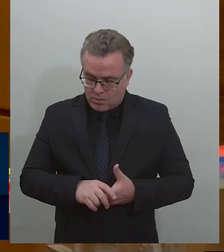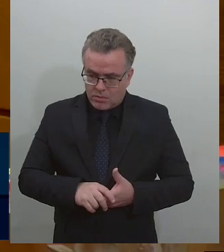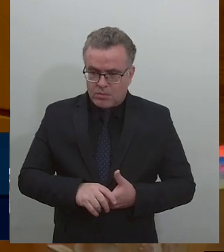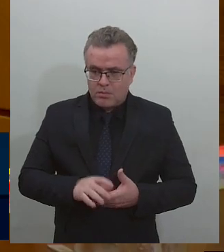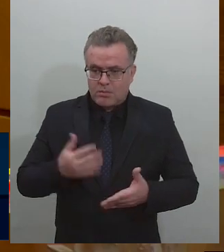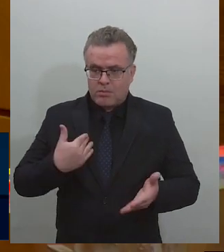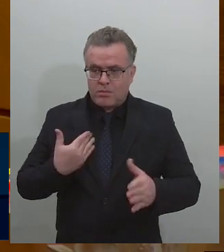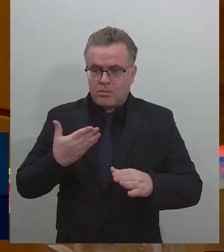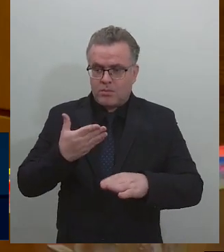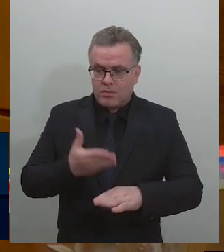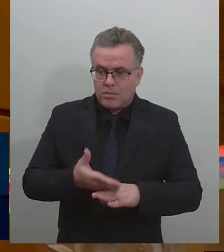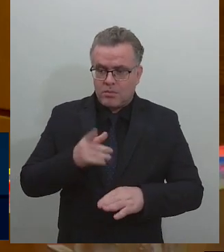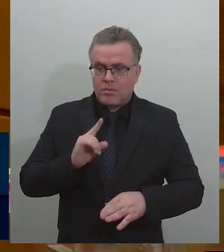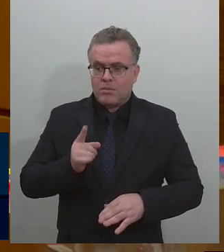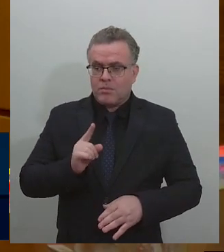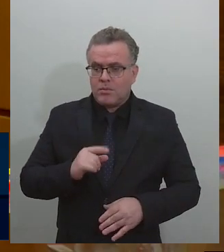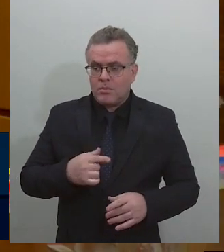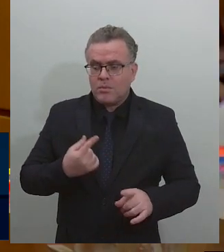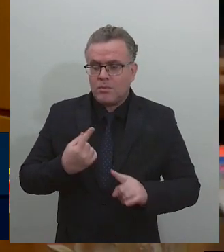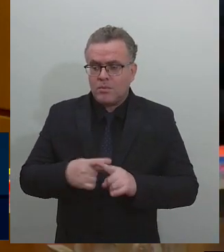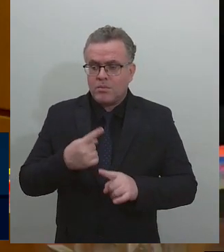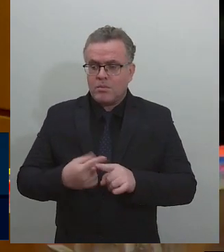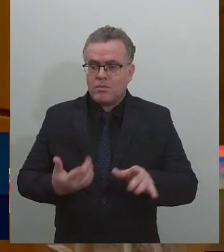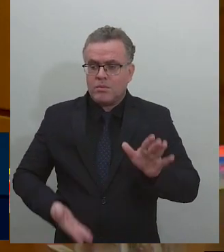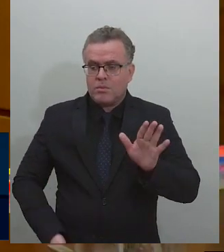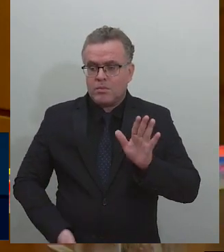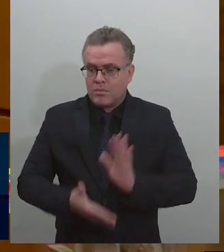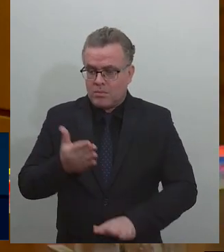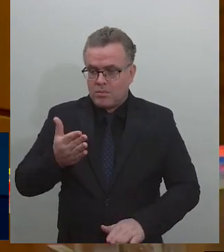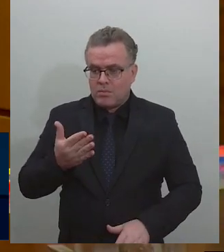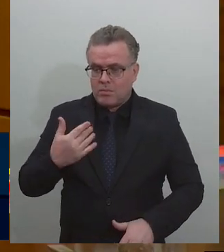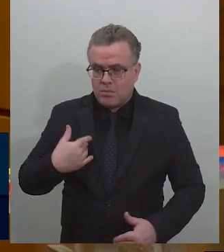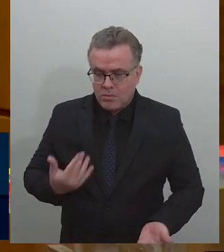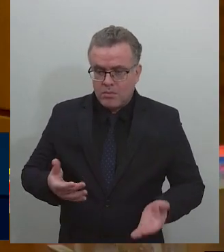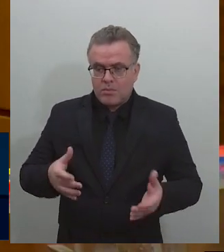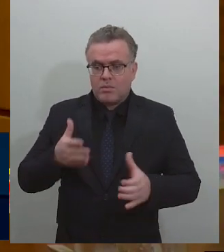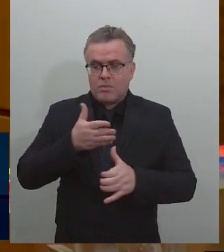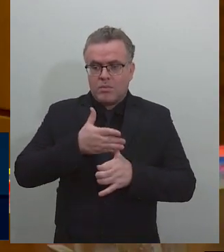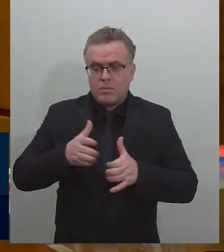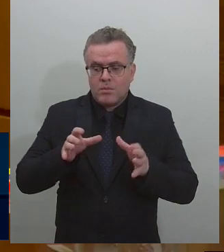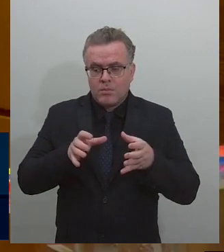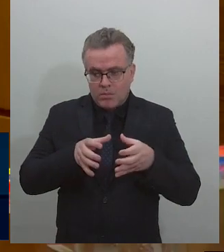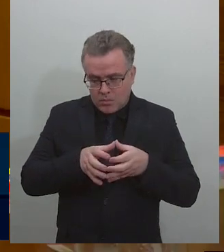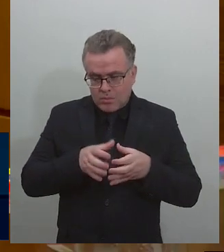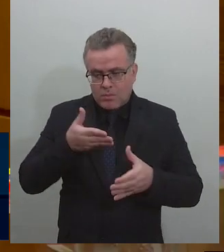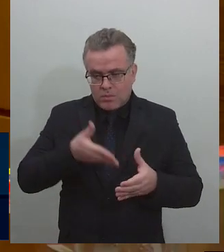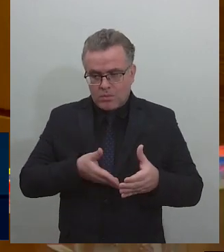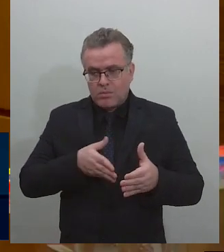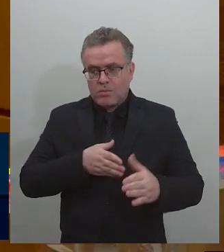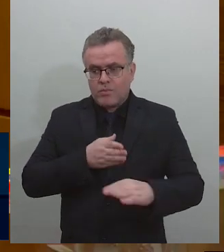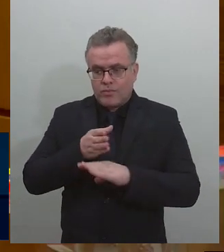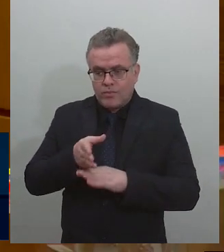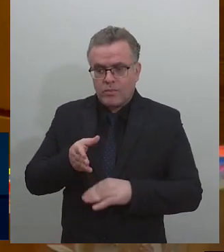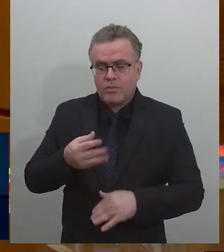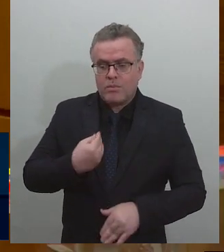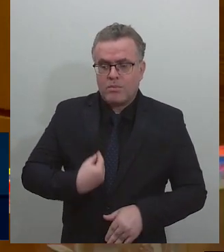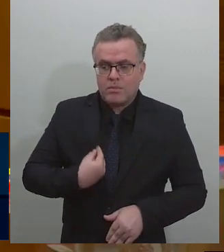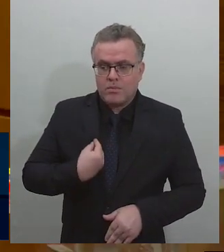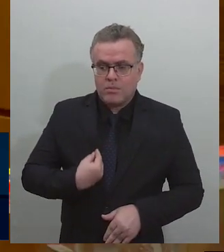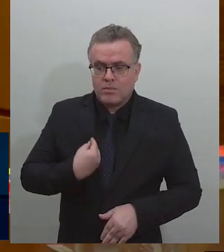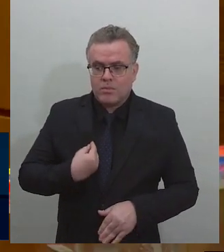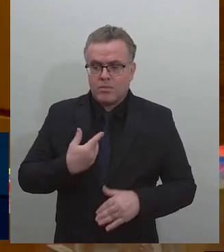estava viajando, mas nossa mandata participou do evento. Sobre